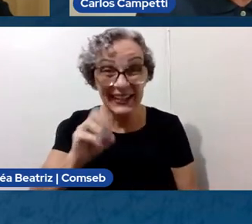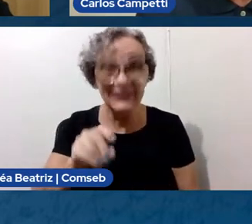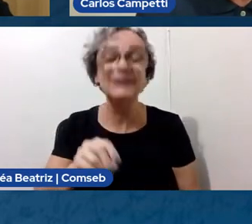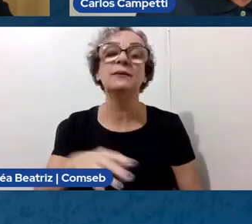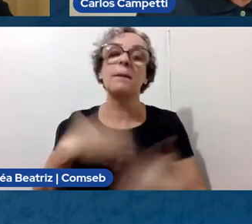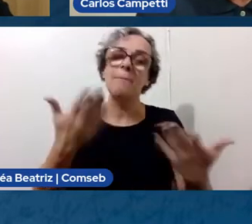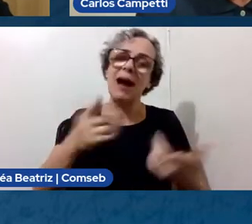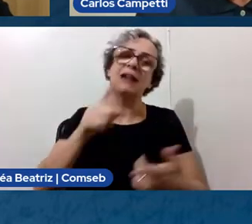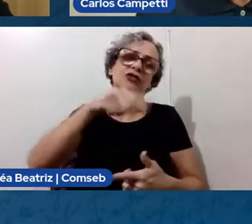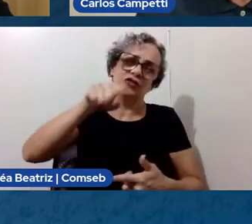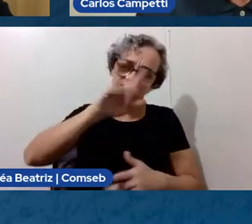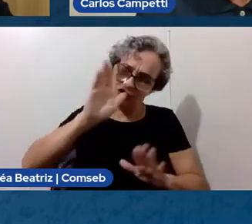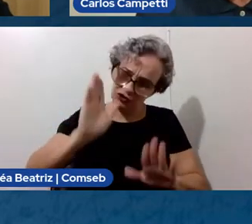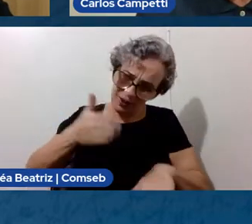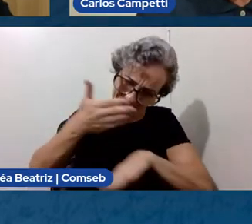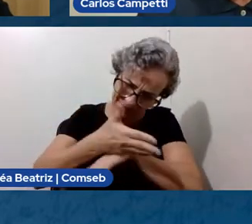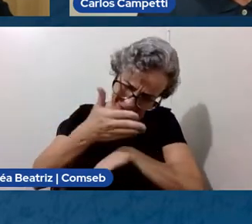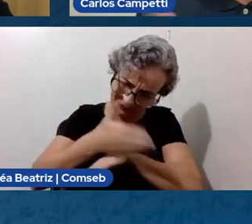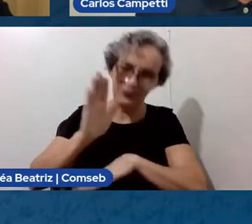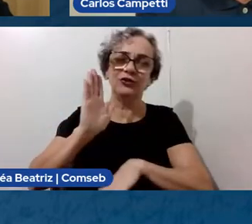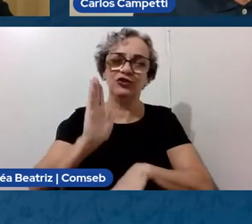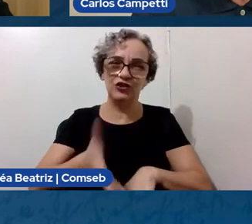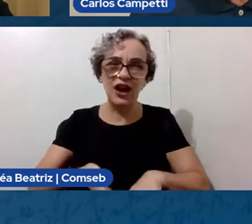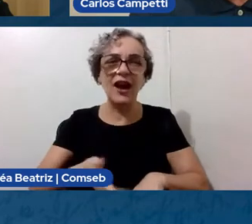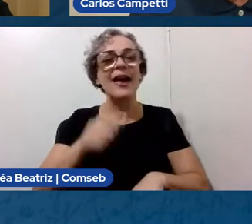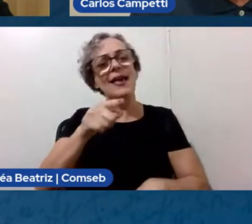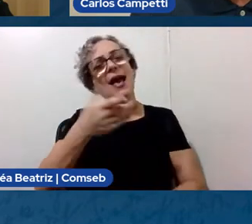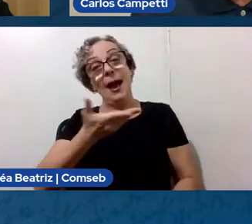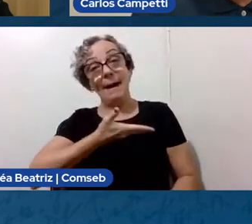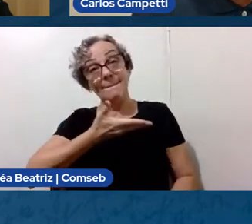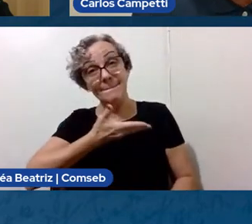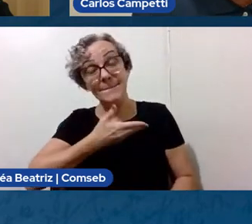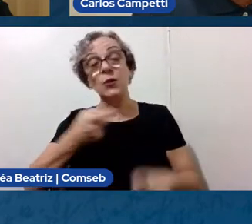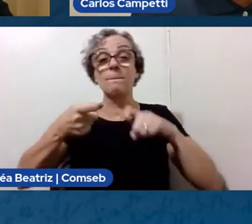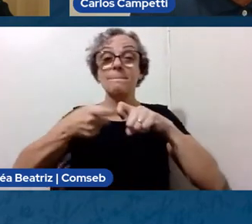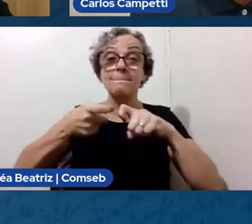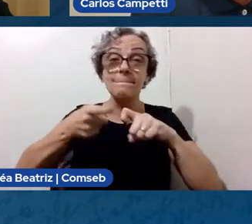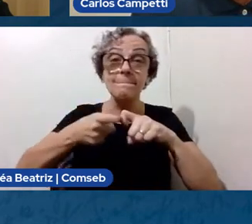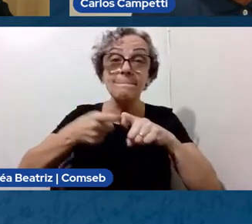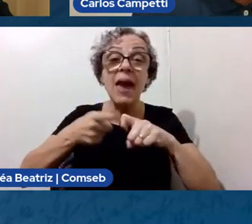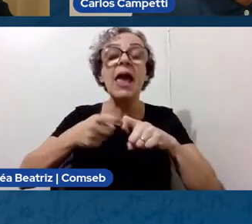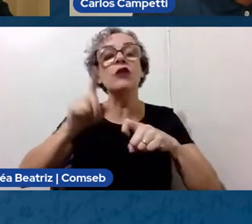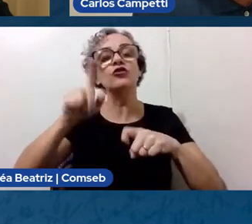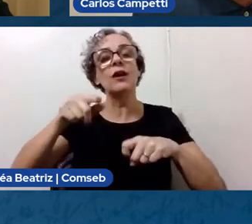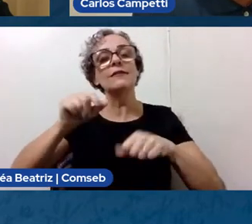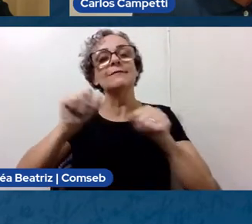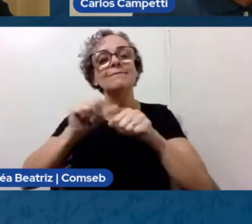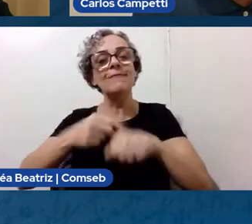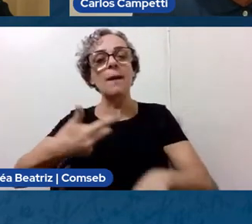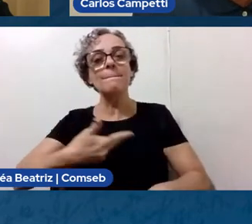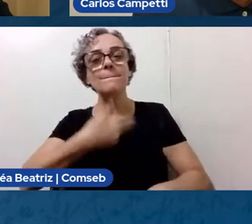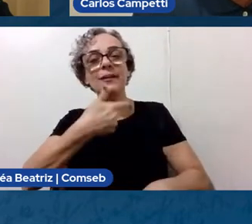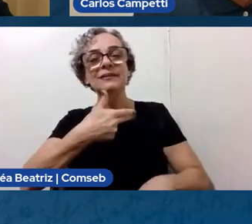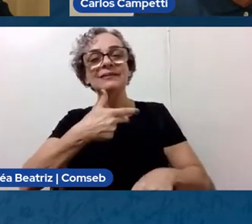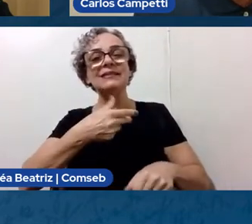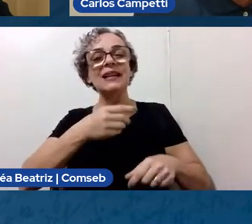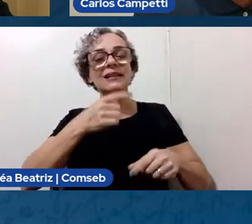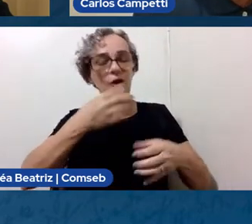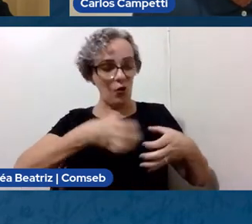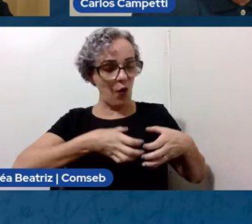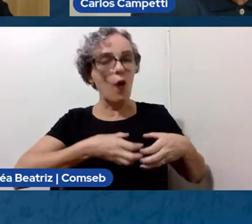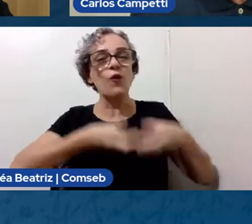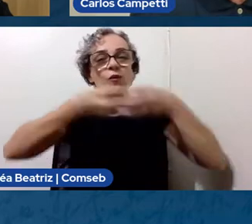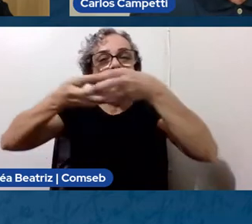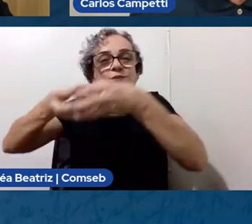já participaram, viram. O Romero é nosso amigo, médico, cirurgião de transplantes, né, Romero? De